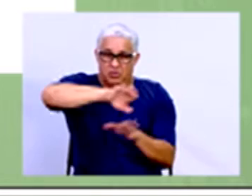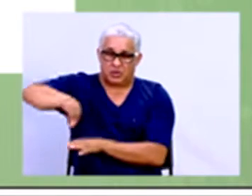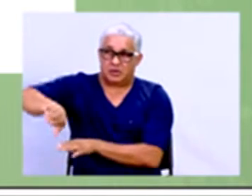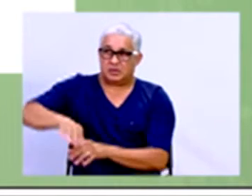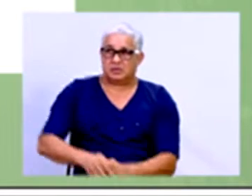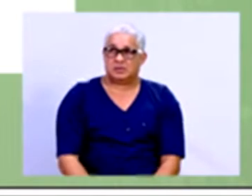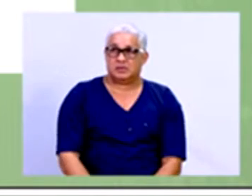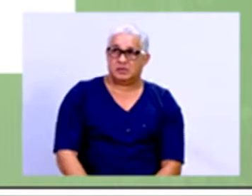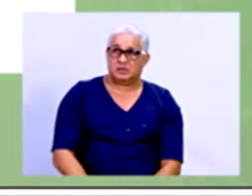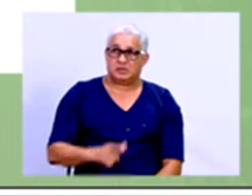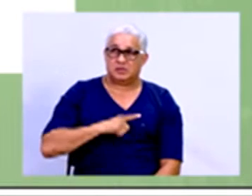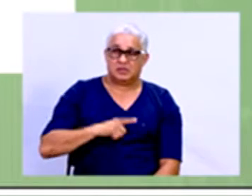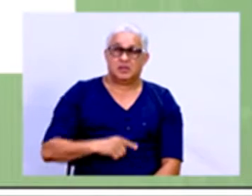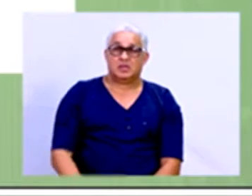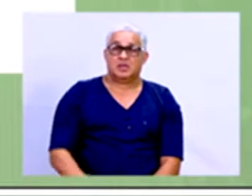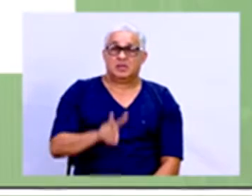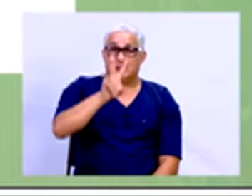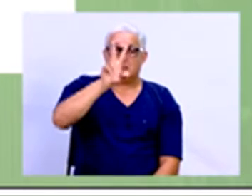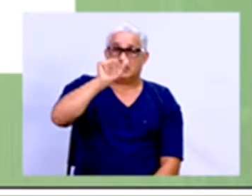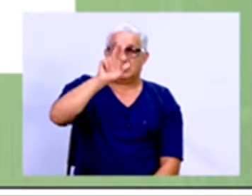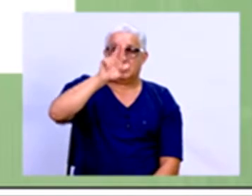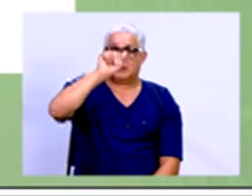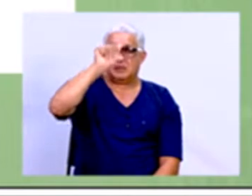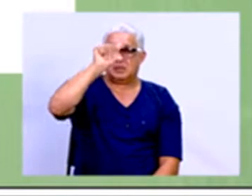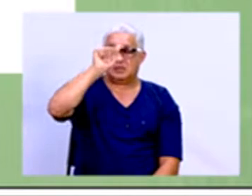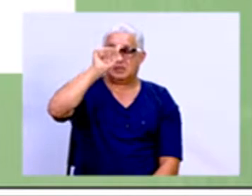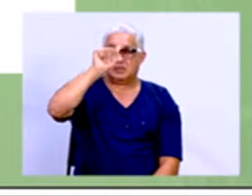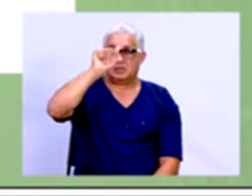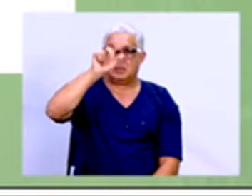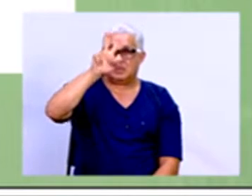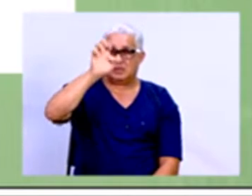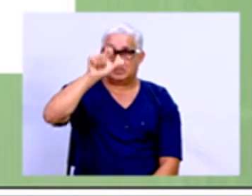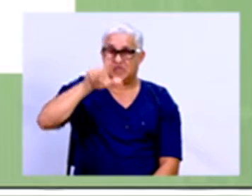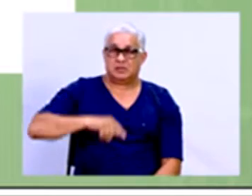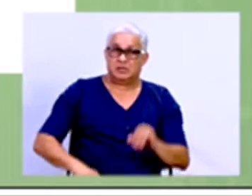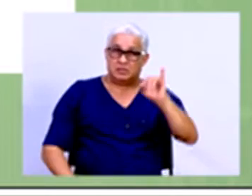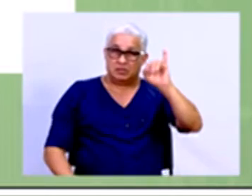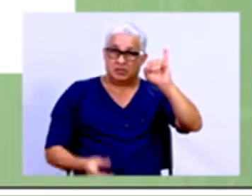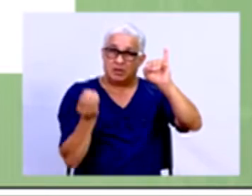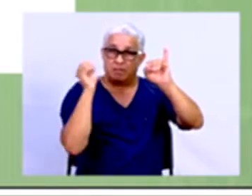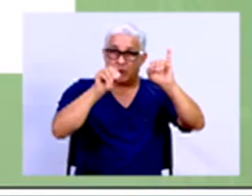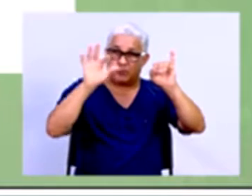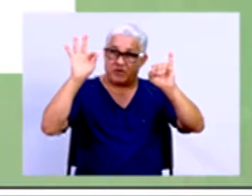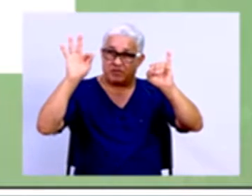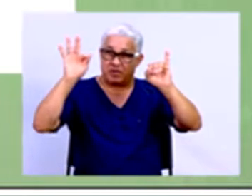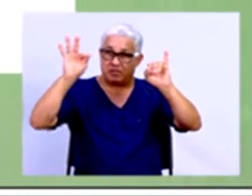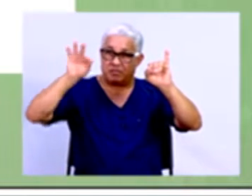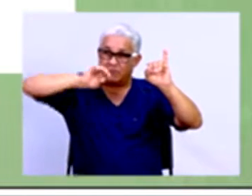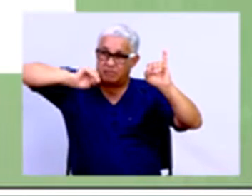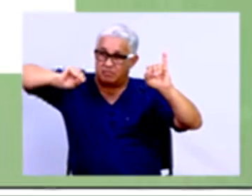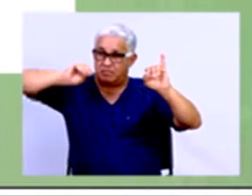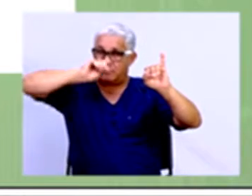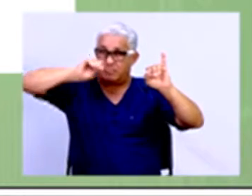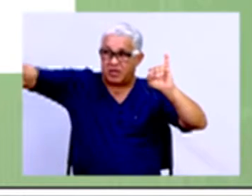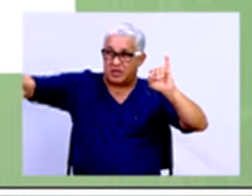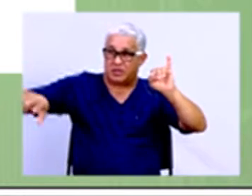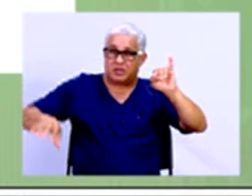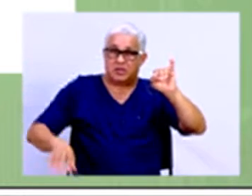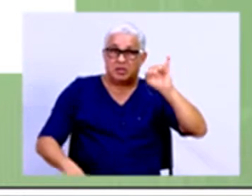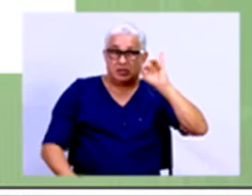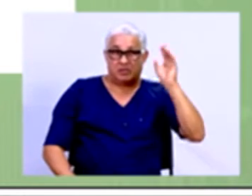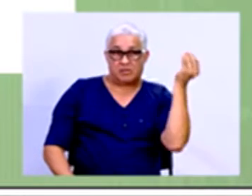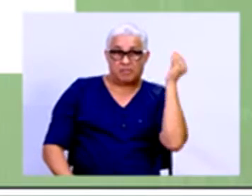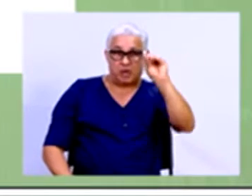Né? Nós temos uma declaração de variável. Funciona da mesma forma. O i vai incrementar e o f vai decrementar. Né? Incrementar vai